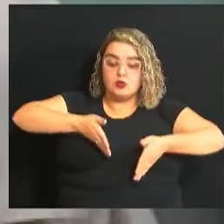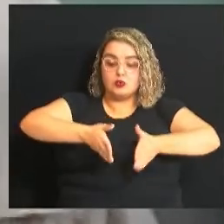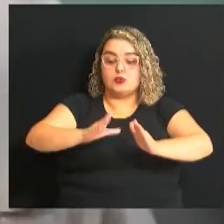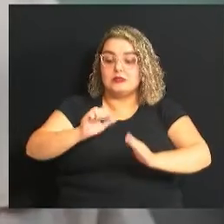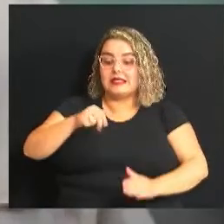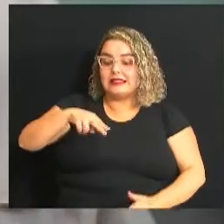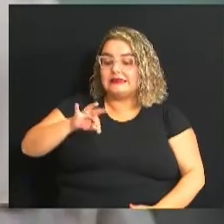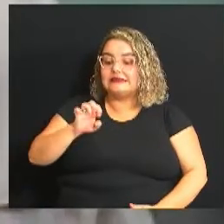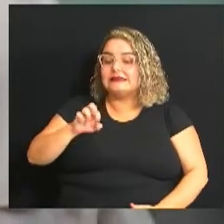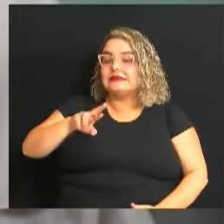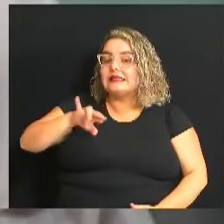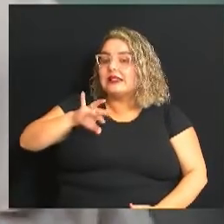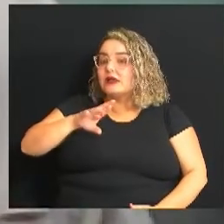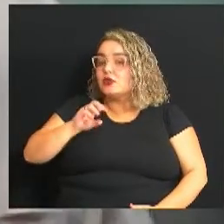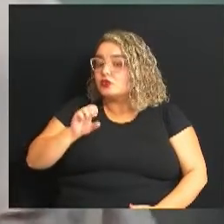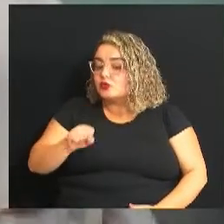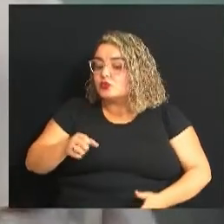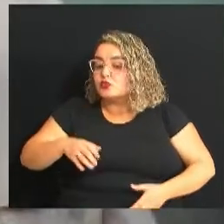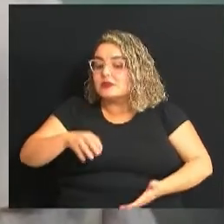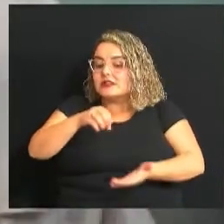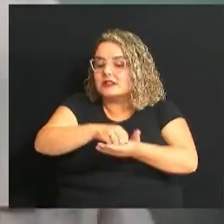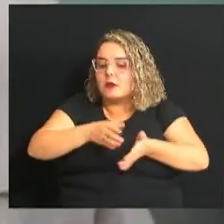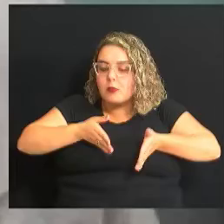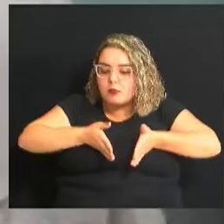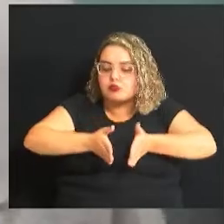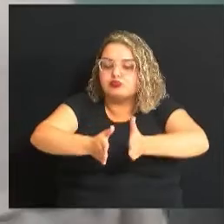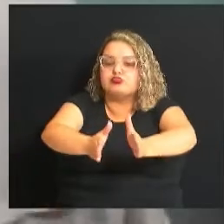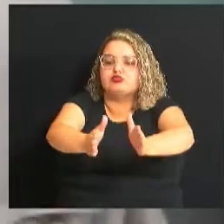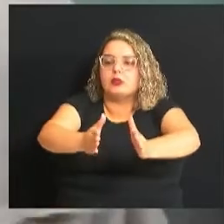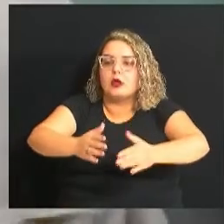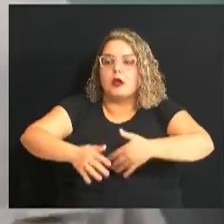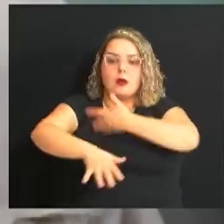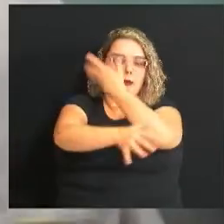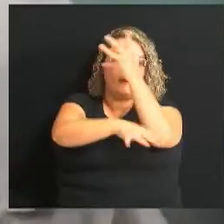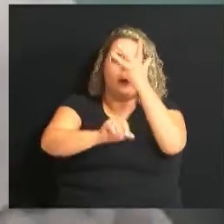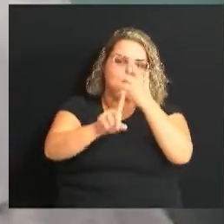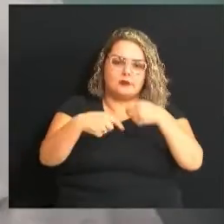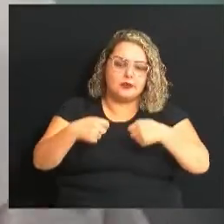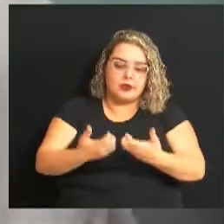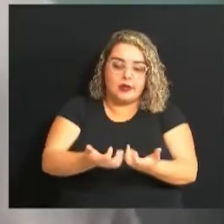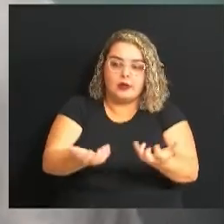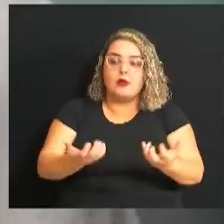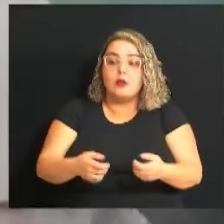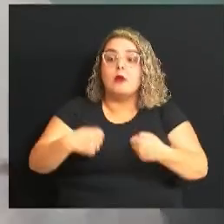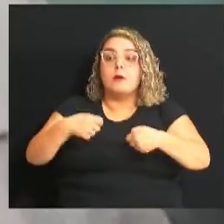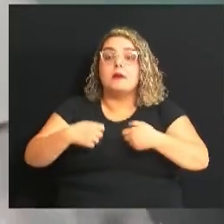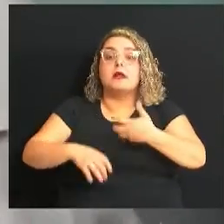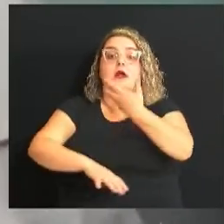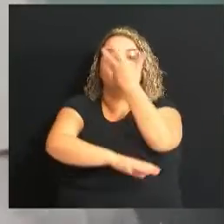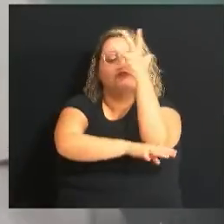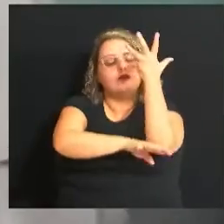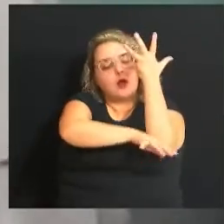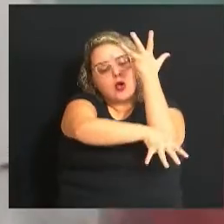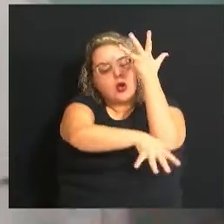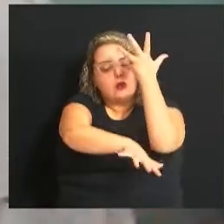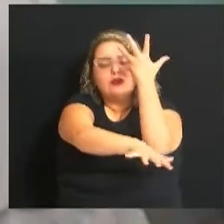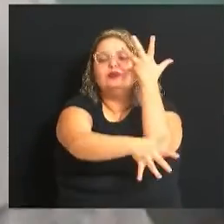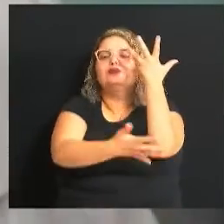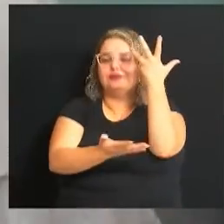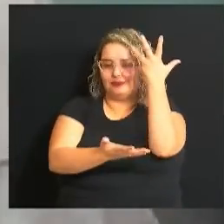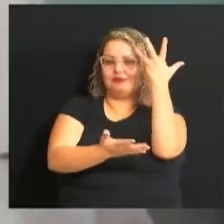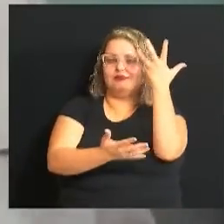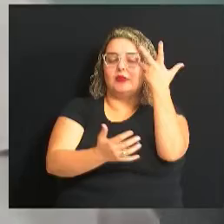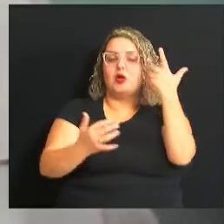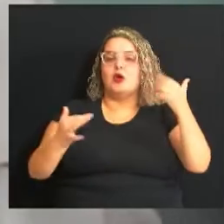né, e revitalizar as praças. Praça não precisa ter só grama, né, praça precisa ter sombra, precisa ter maciços